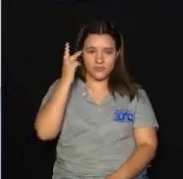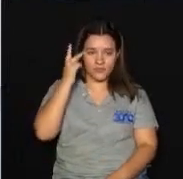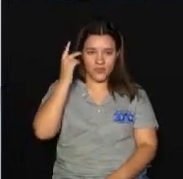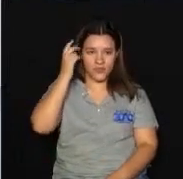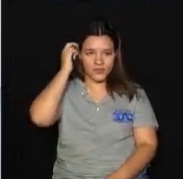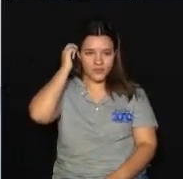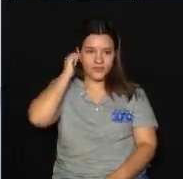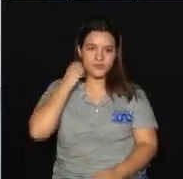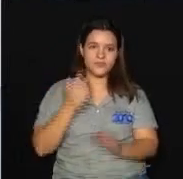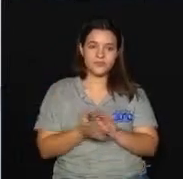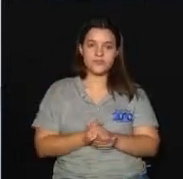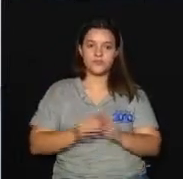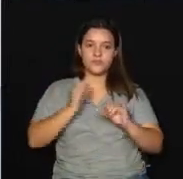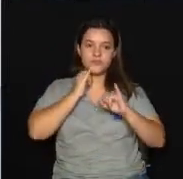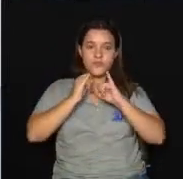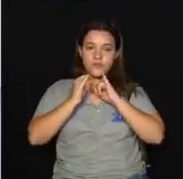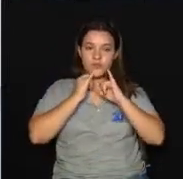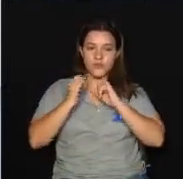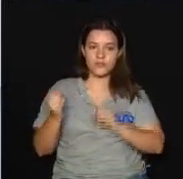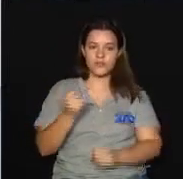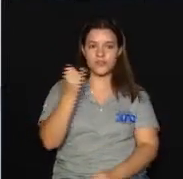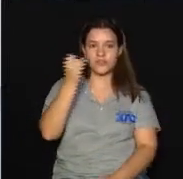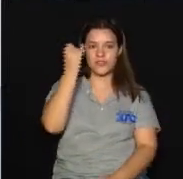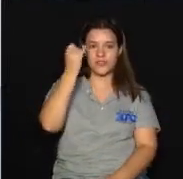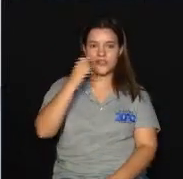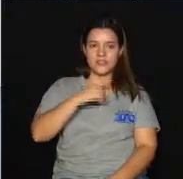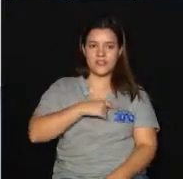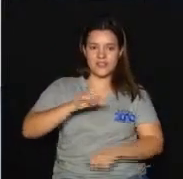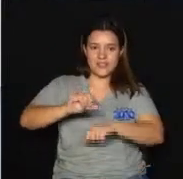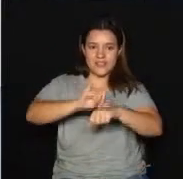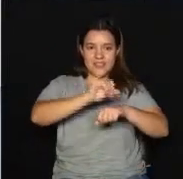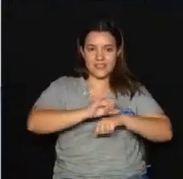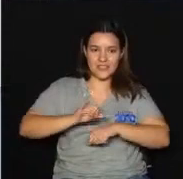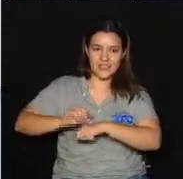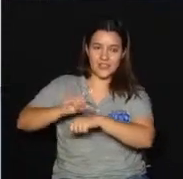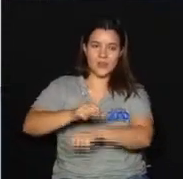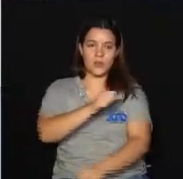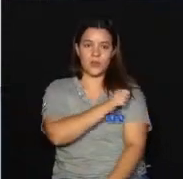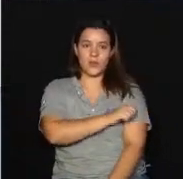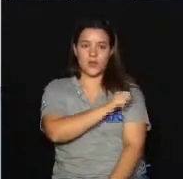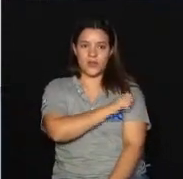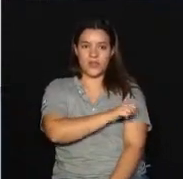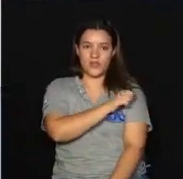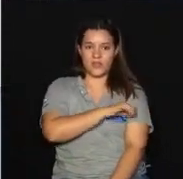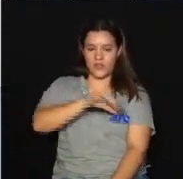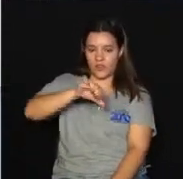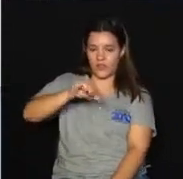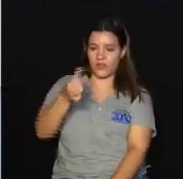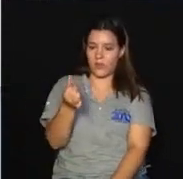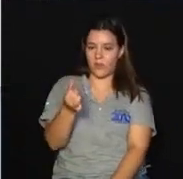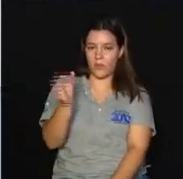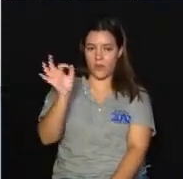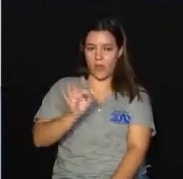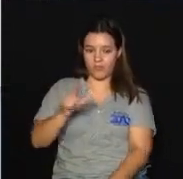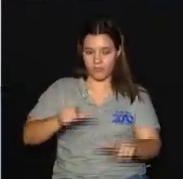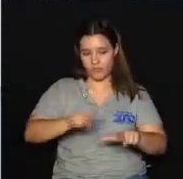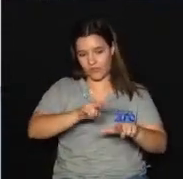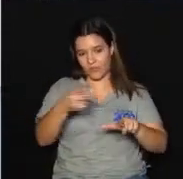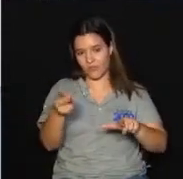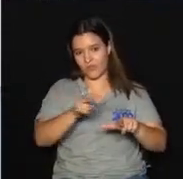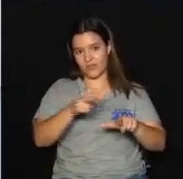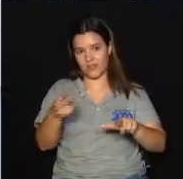Paulo. Informações importantes aqui nos grandes centros. Rio de Janeiro, 96% das urnas